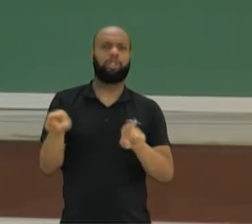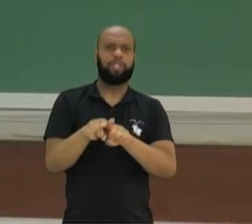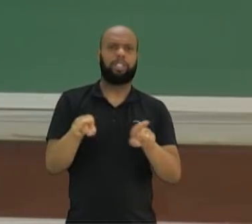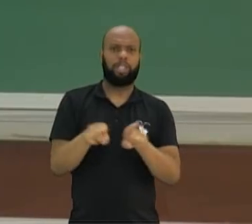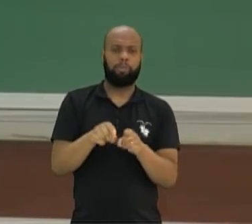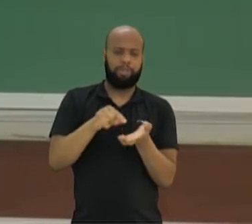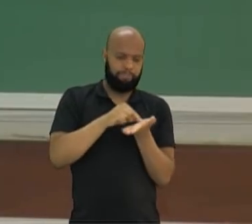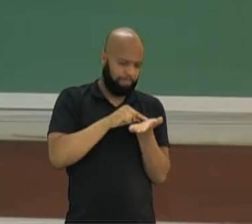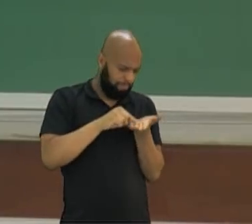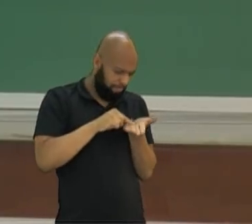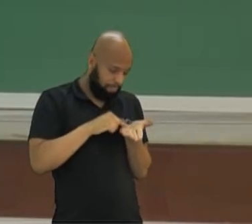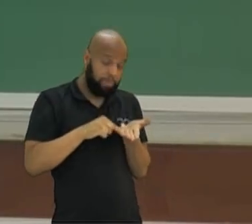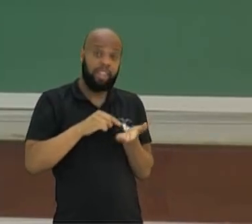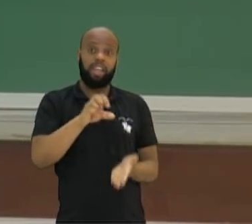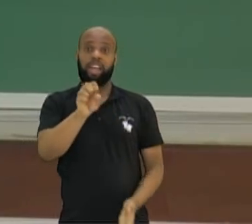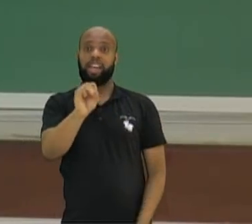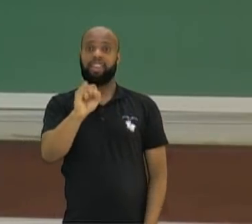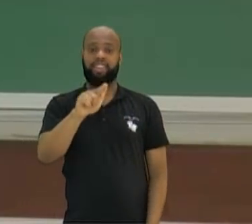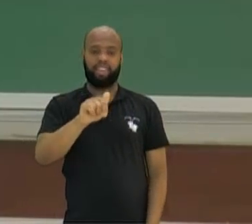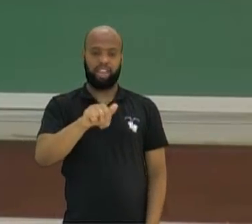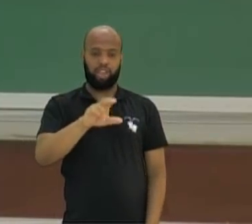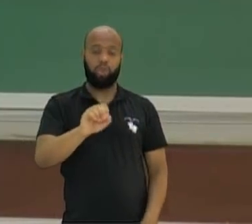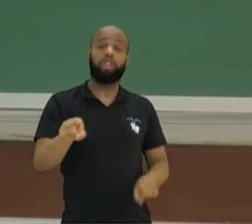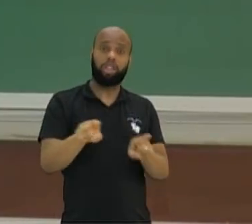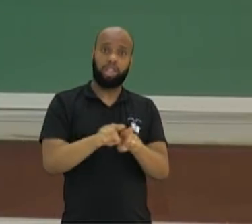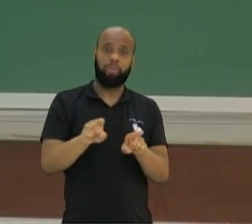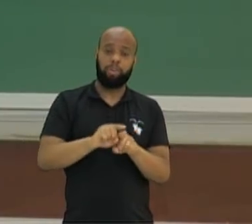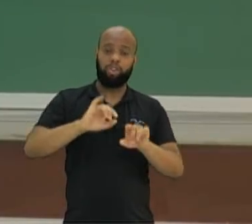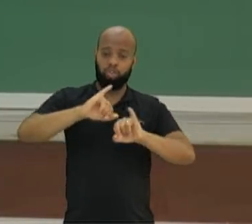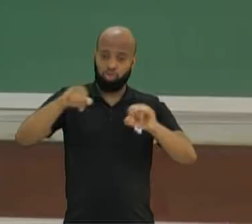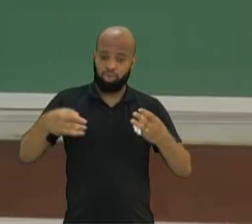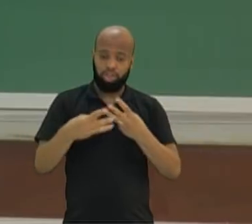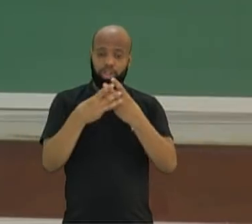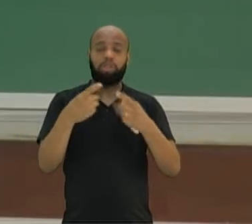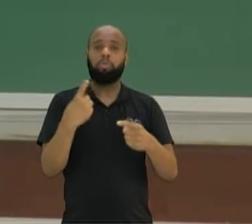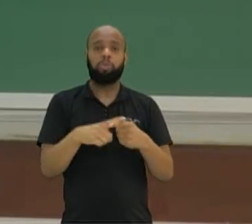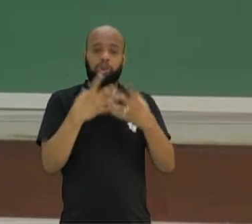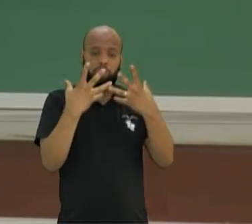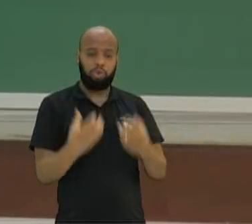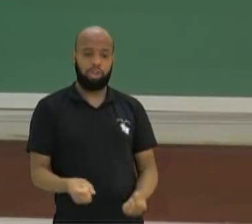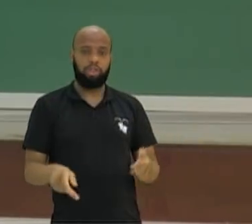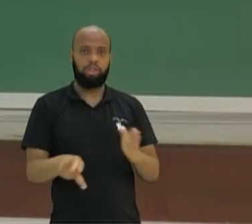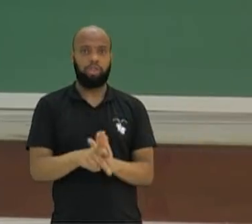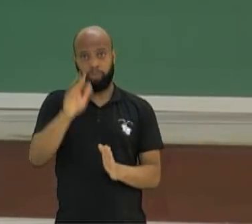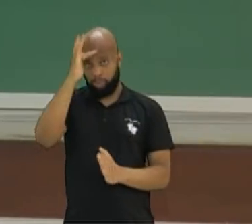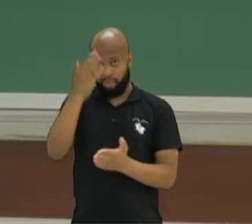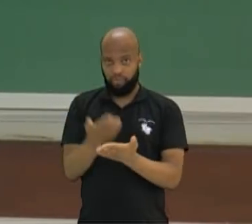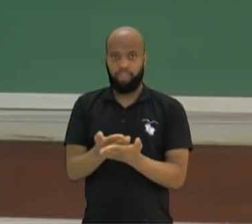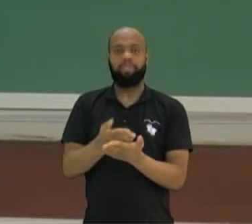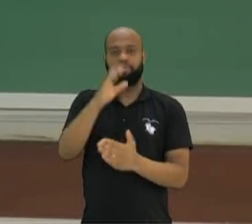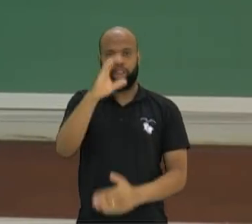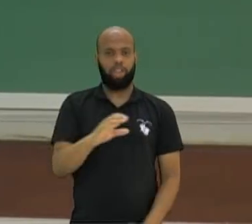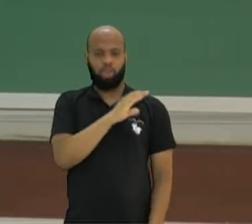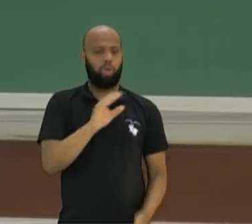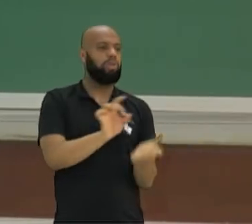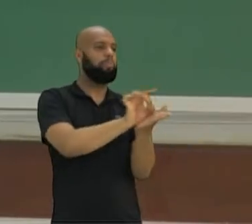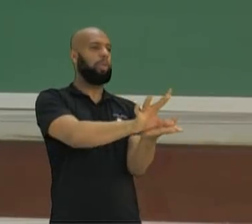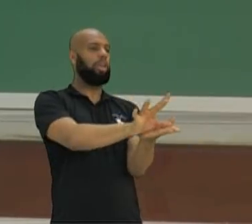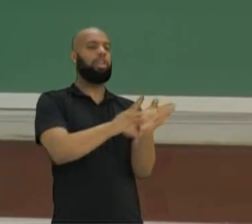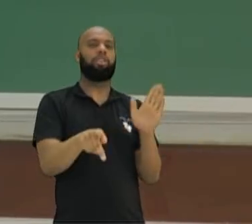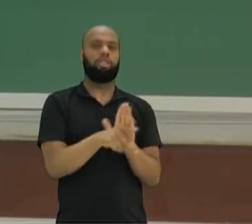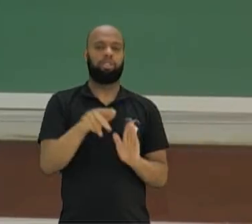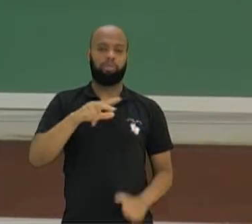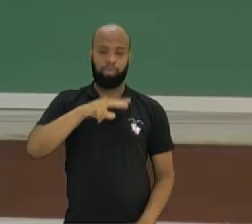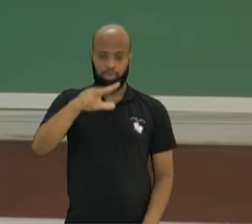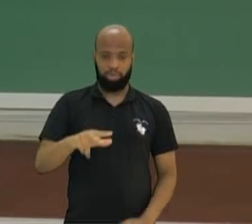inclusive também judeus, porque não professavam a fé cristã católica. Só por isso, só porque eram judeus, só porque eram judeus. E eles eram expulsos, né, de Portugal